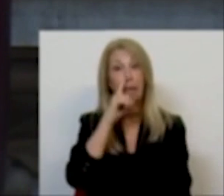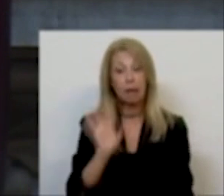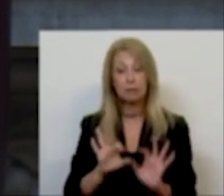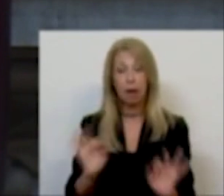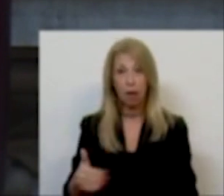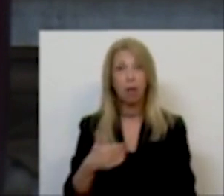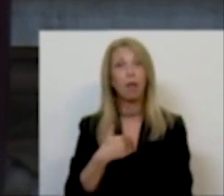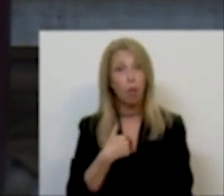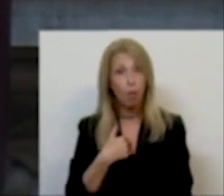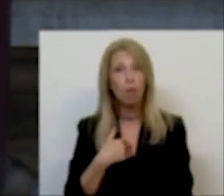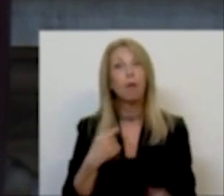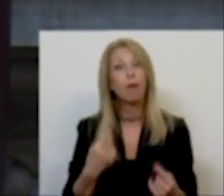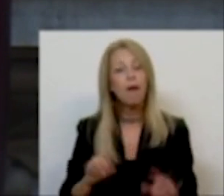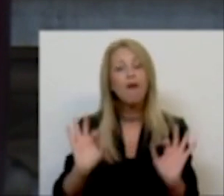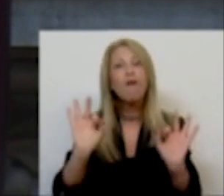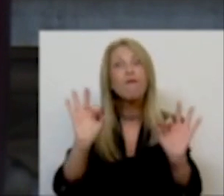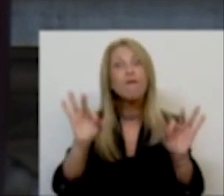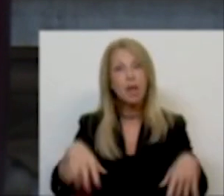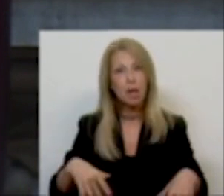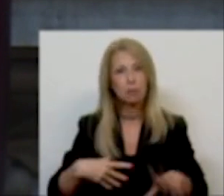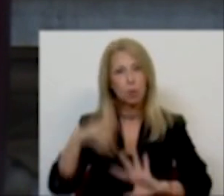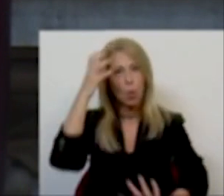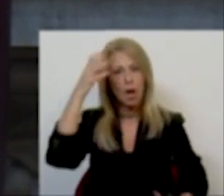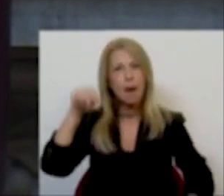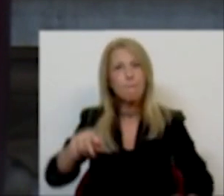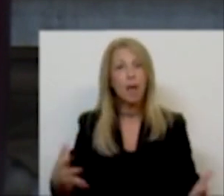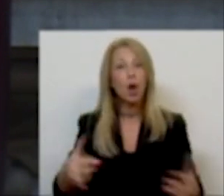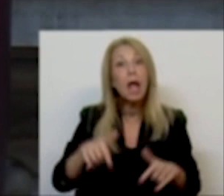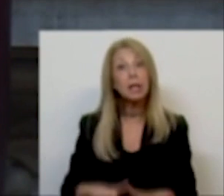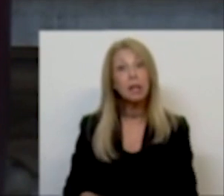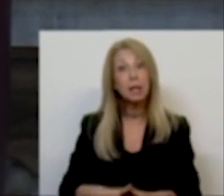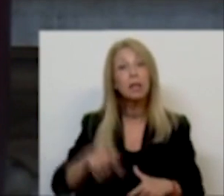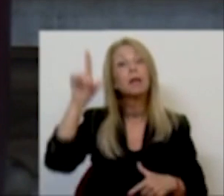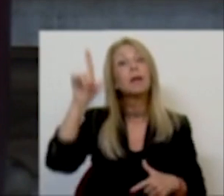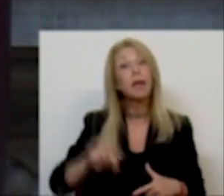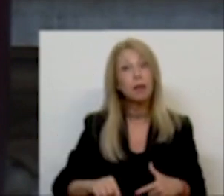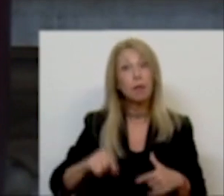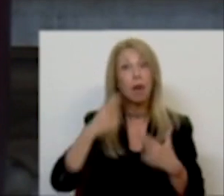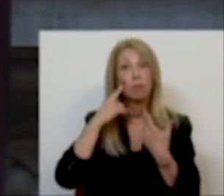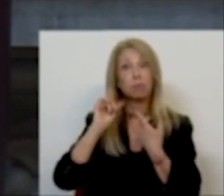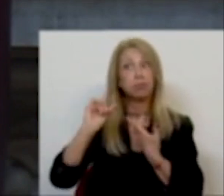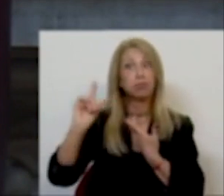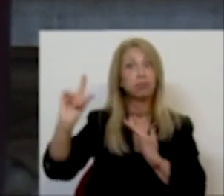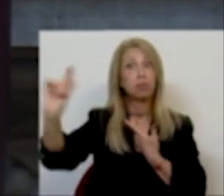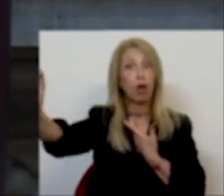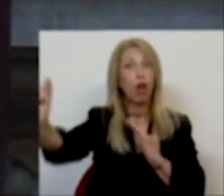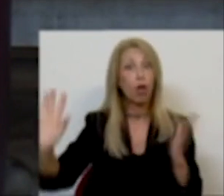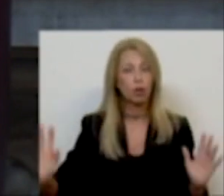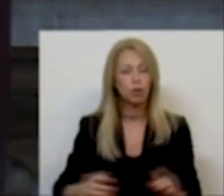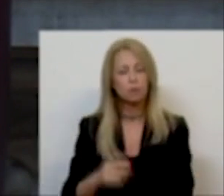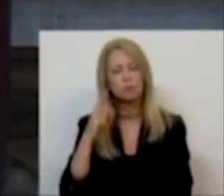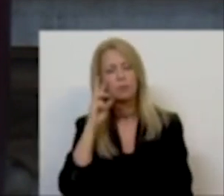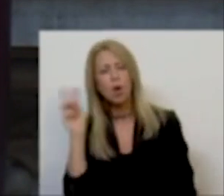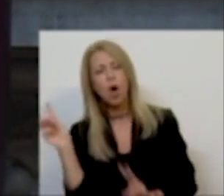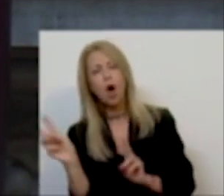viver o fim do Império, aqui e nas lonjuras desse Império, e observar não